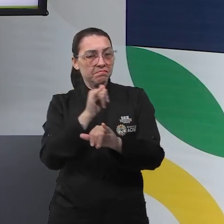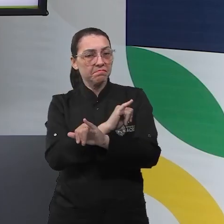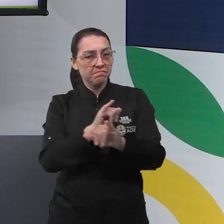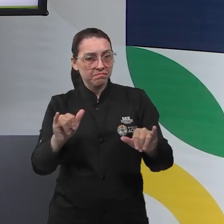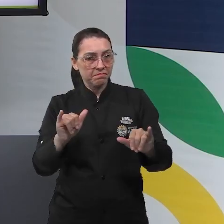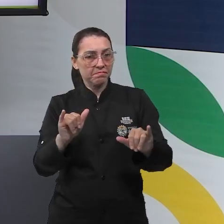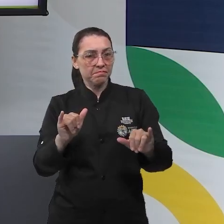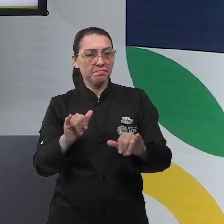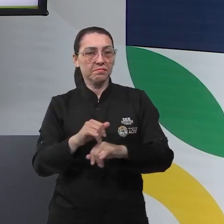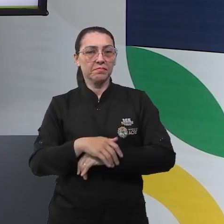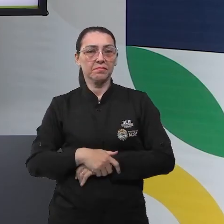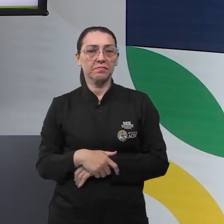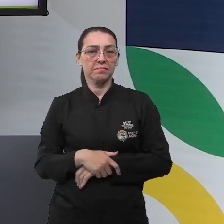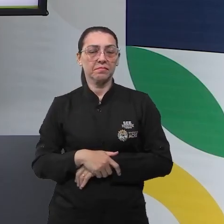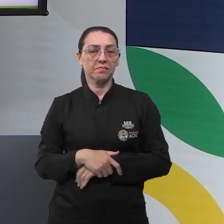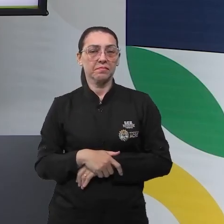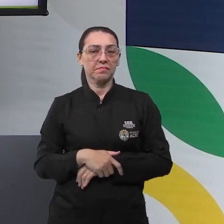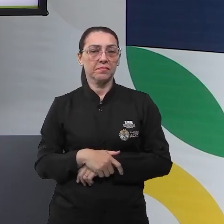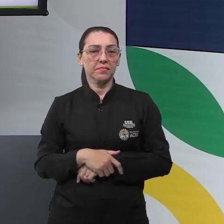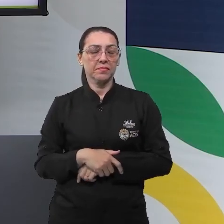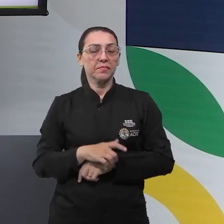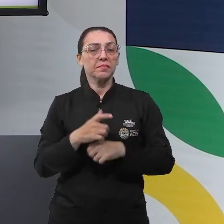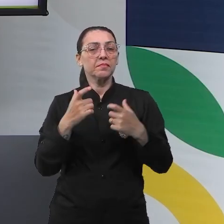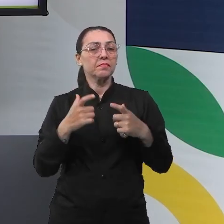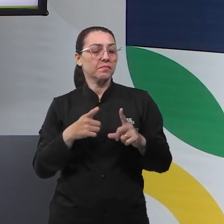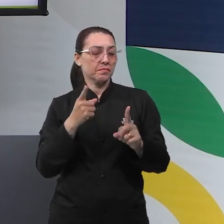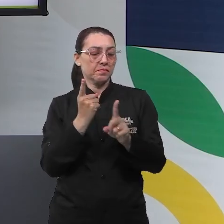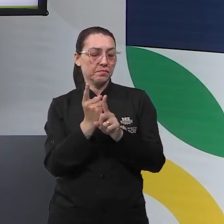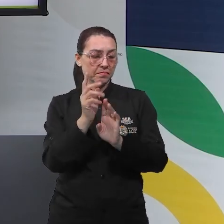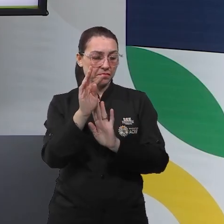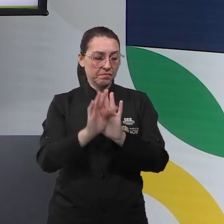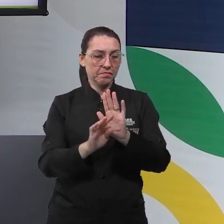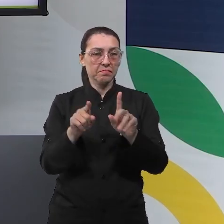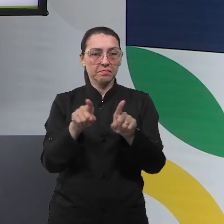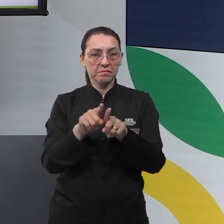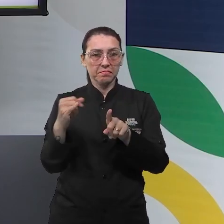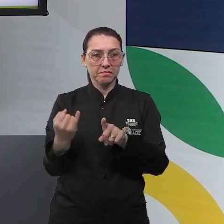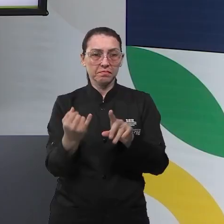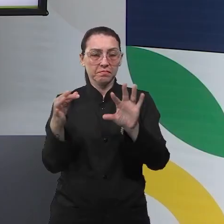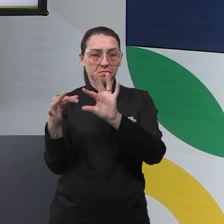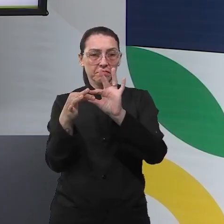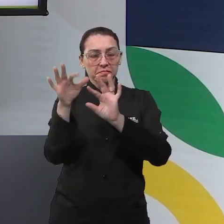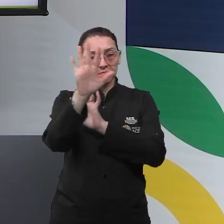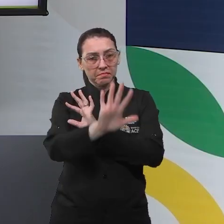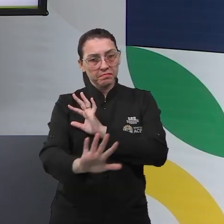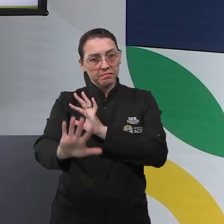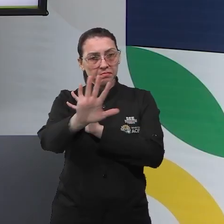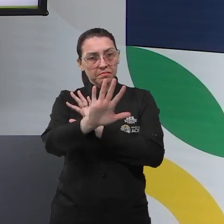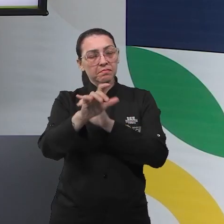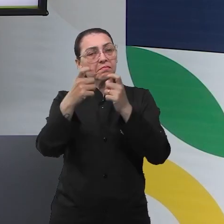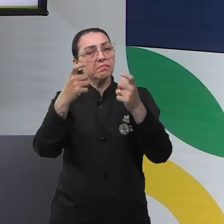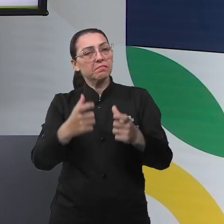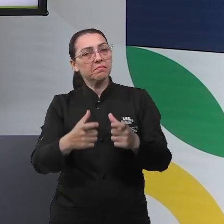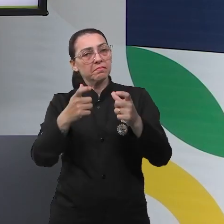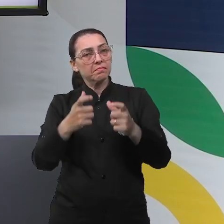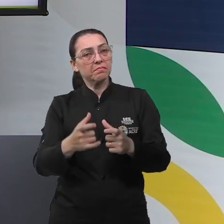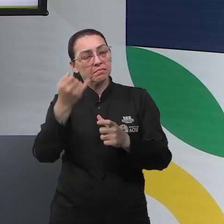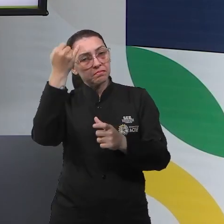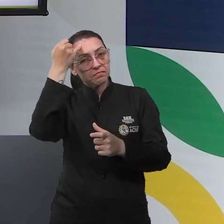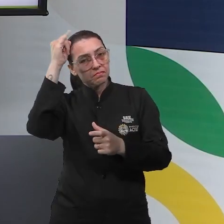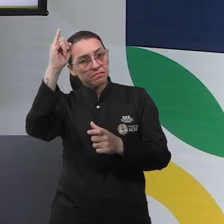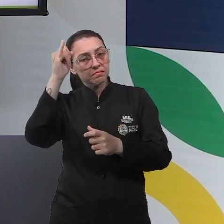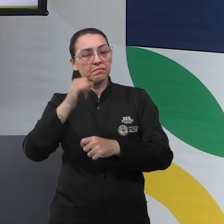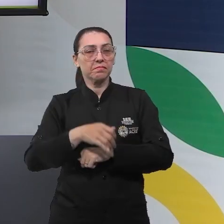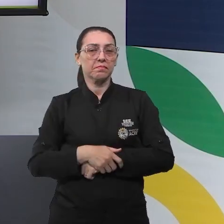Então, a fonte de onde se extrai o texto também é importante para você entender no contexto geral de onde está vindo aquela ideia, tá